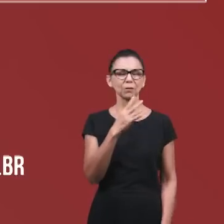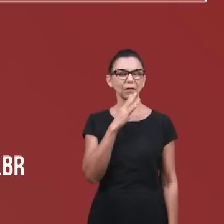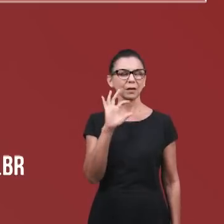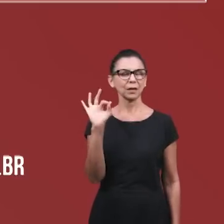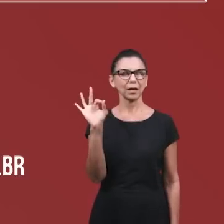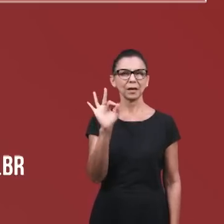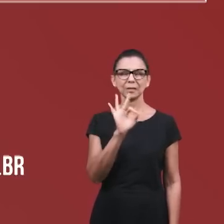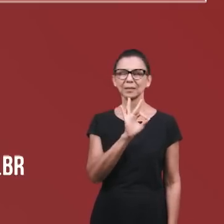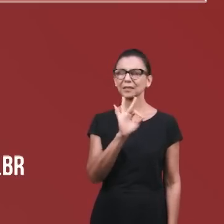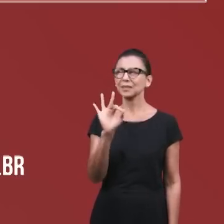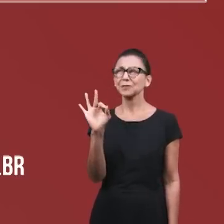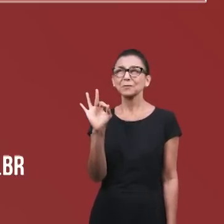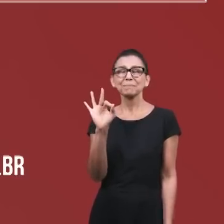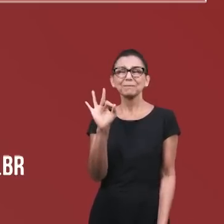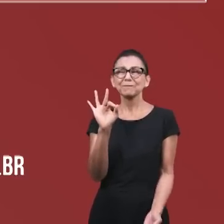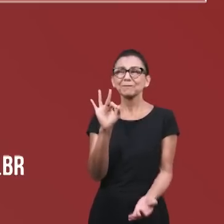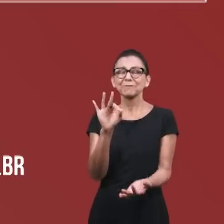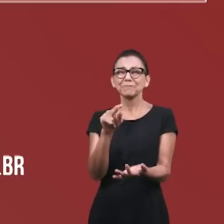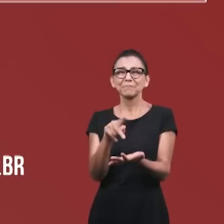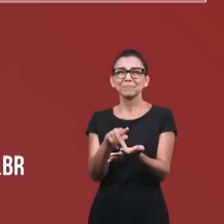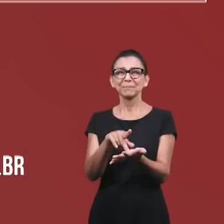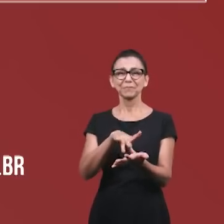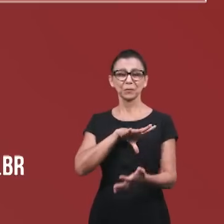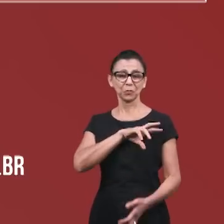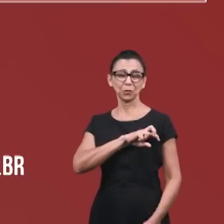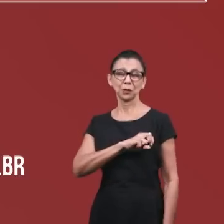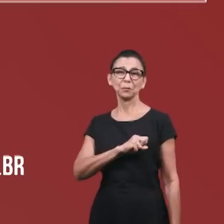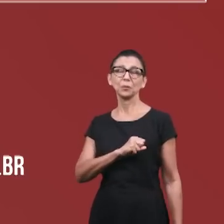não conhece o que é